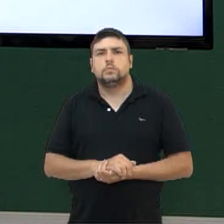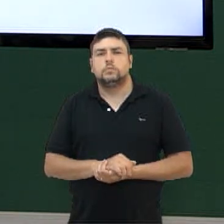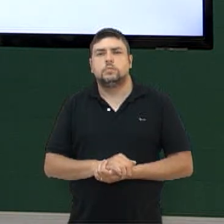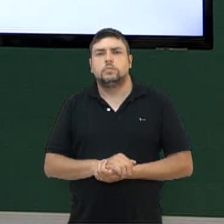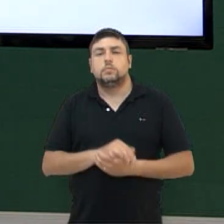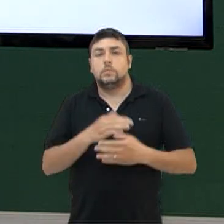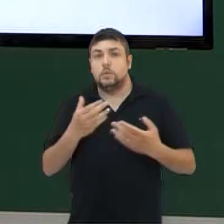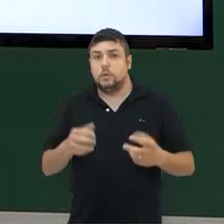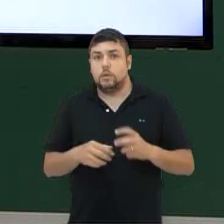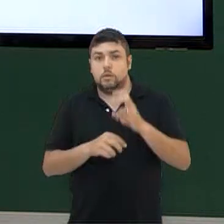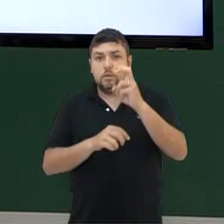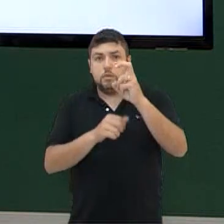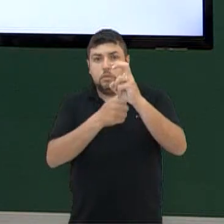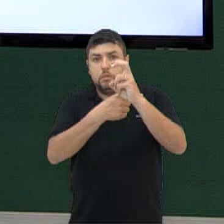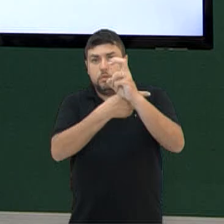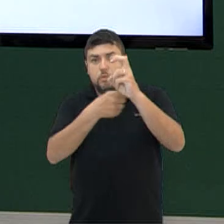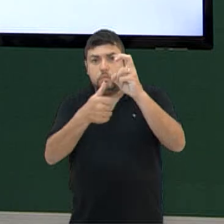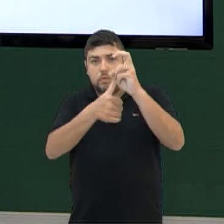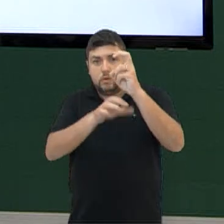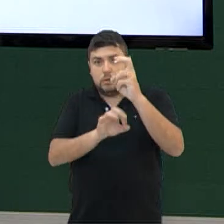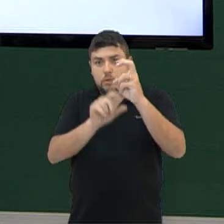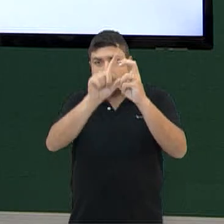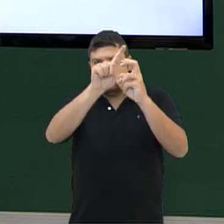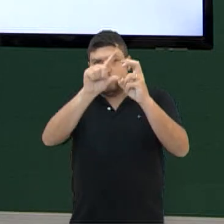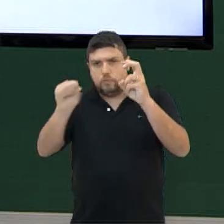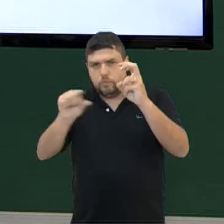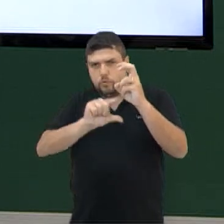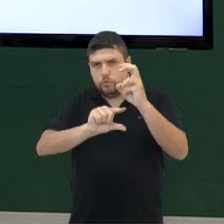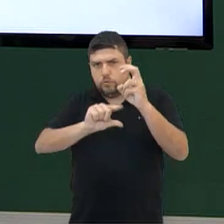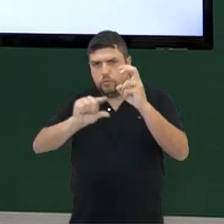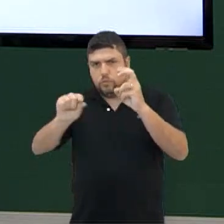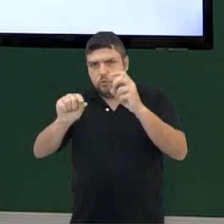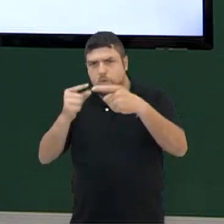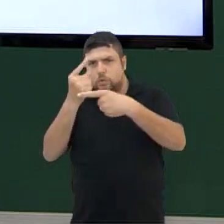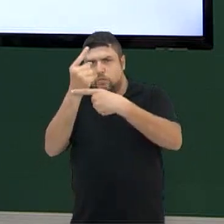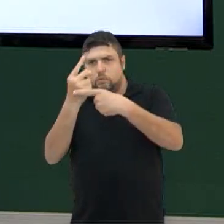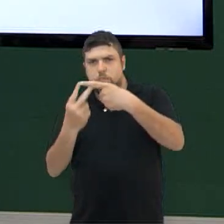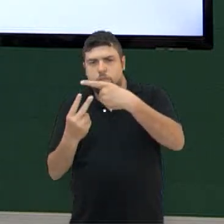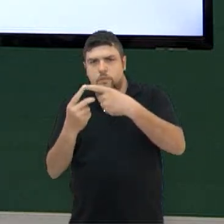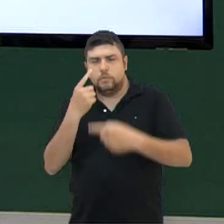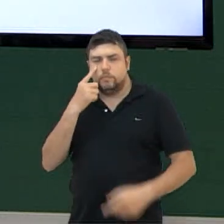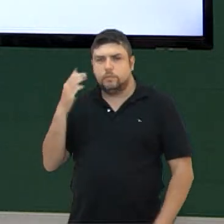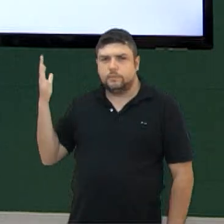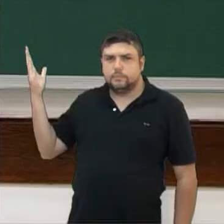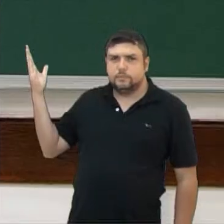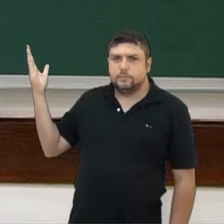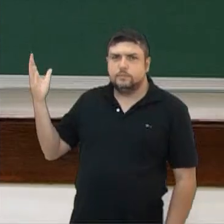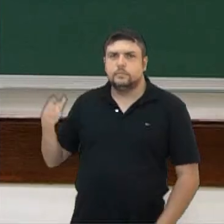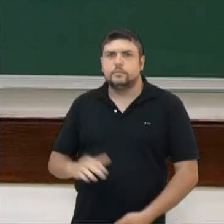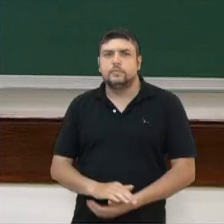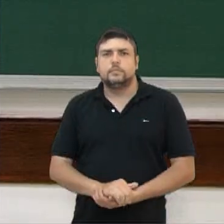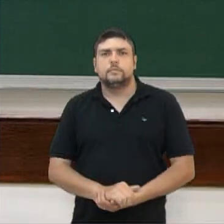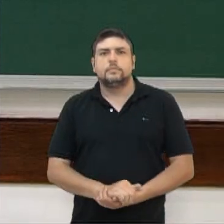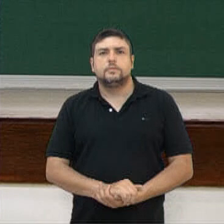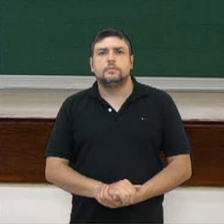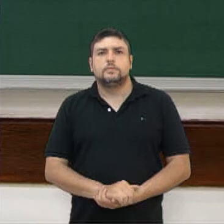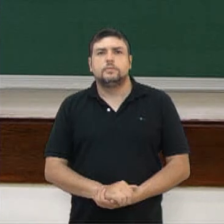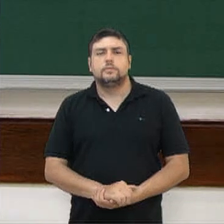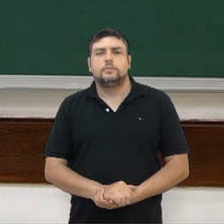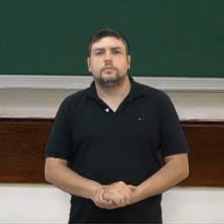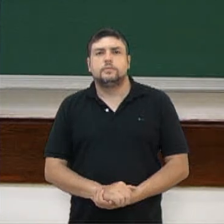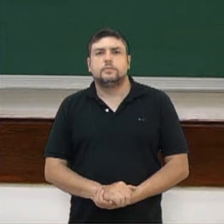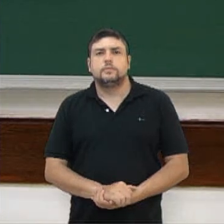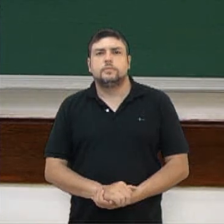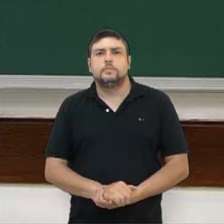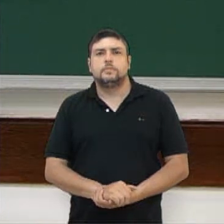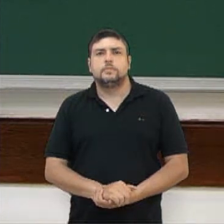Se eu dividir por 5 aqui e por 5 aqui, vai ficar 1 meio. 2 elevado a meio é raiz quadrada de 2. E no 8